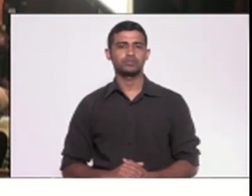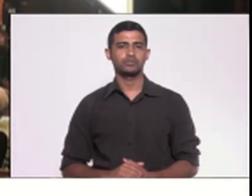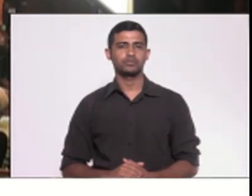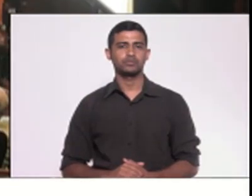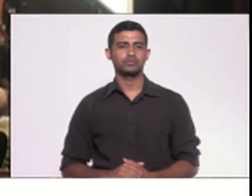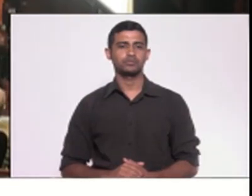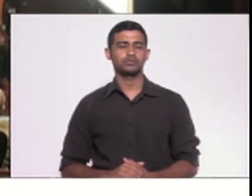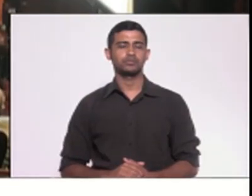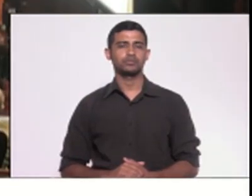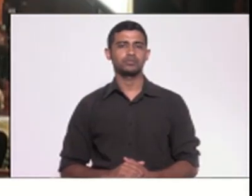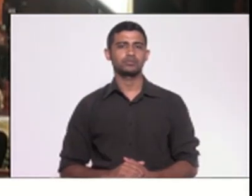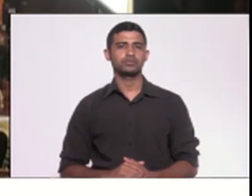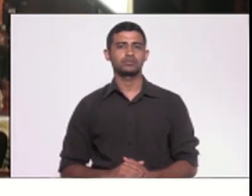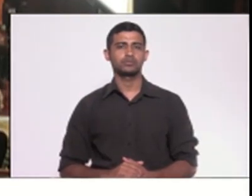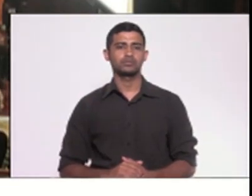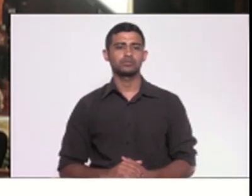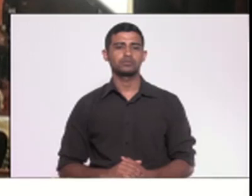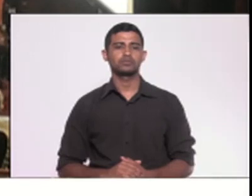Pode ser.